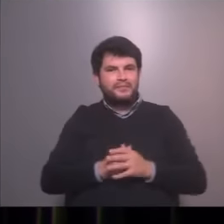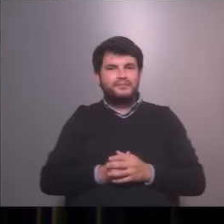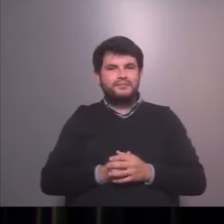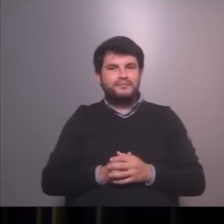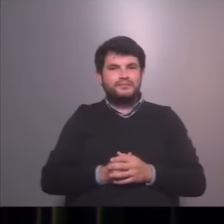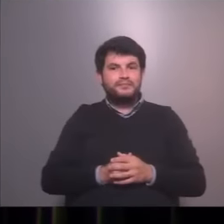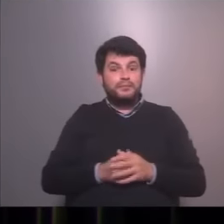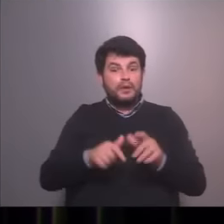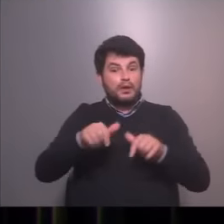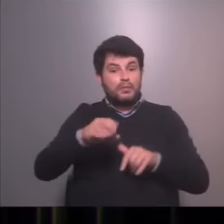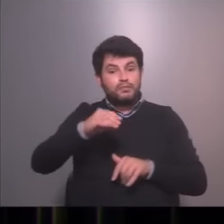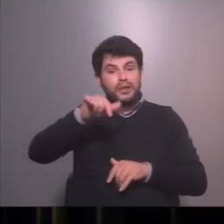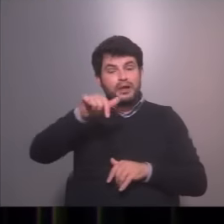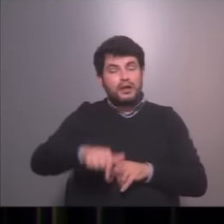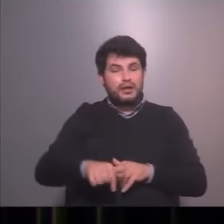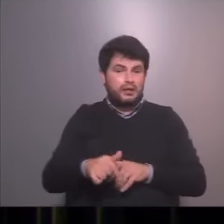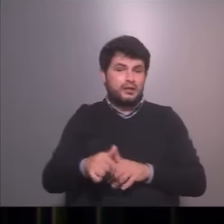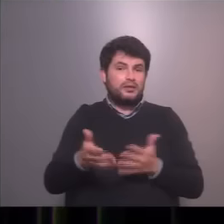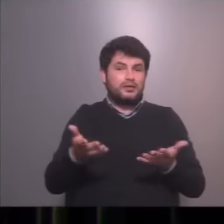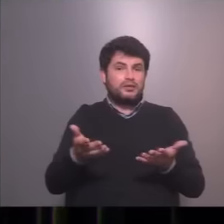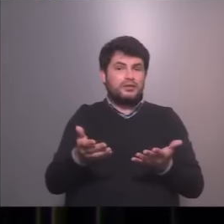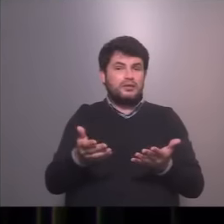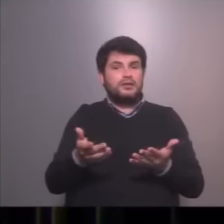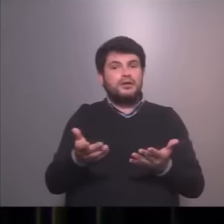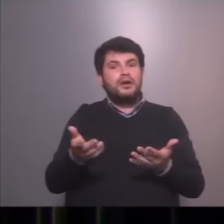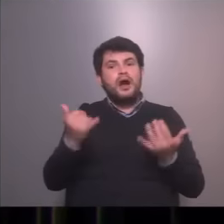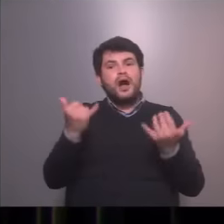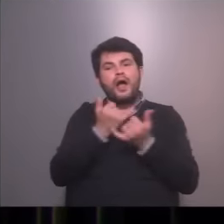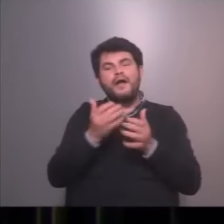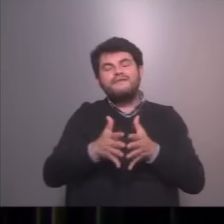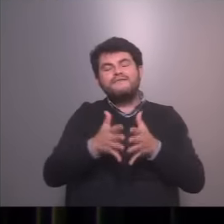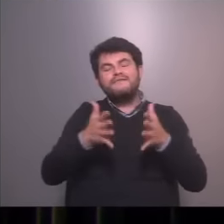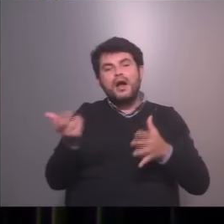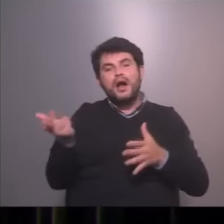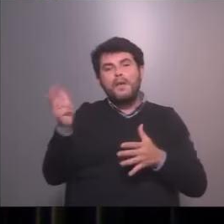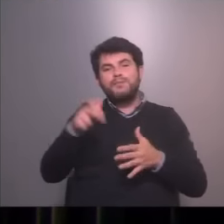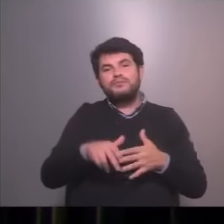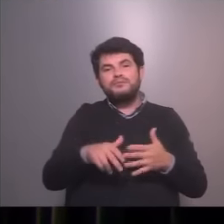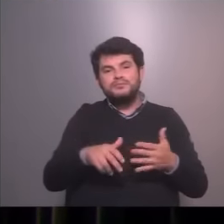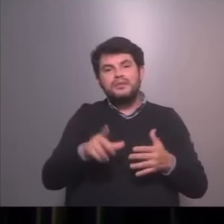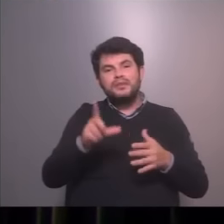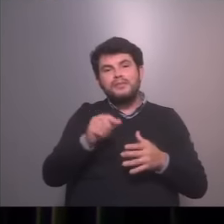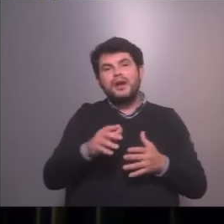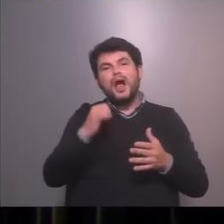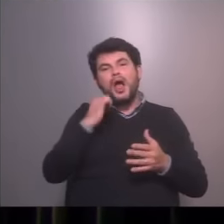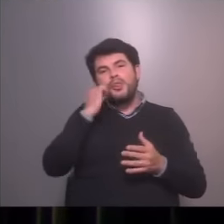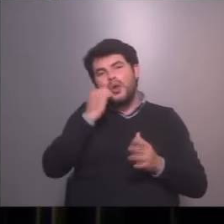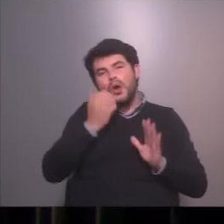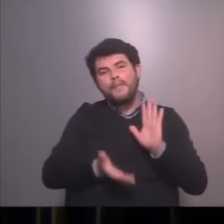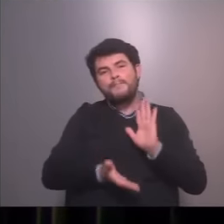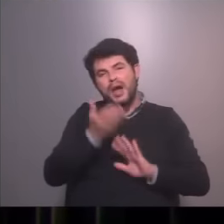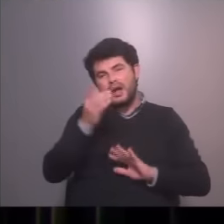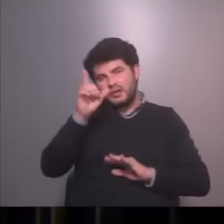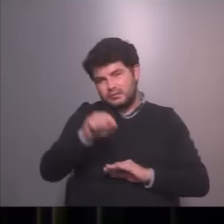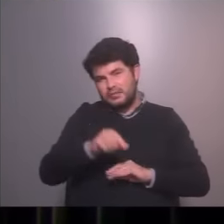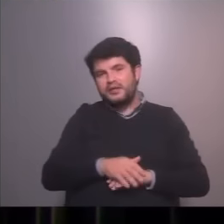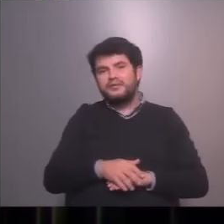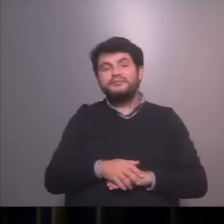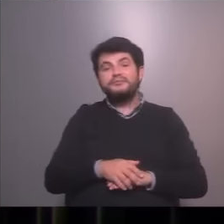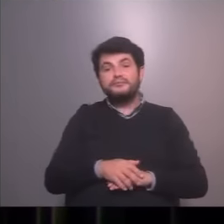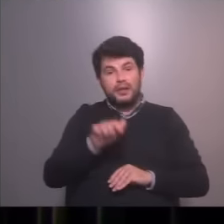na diversidade dos rostos e das experiências de vida. Aqui chegam